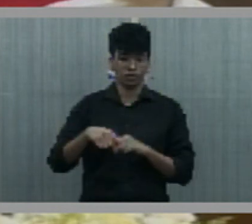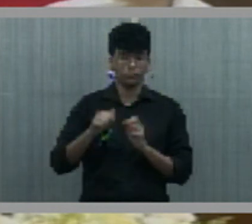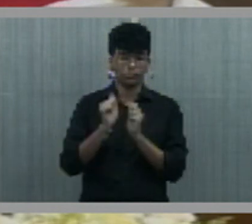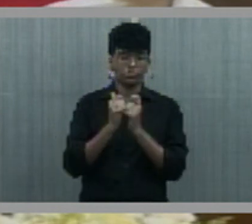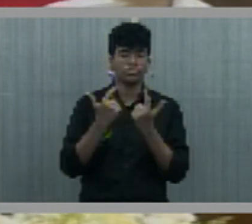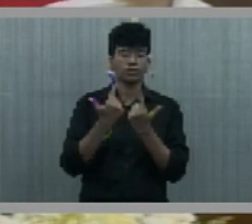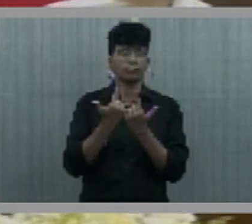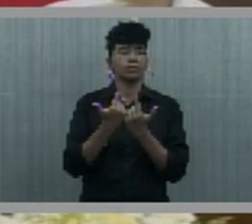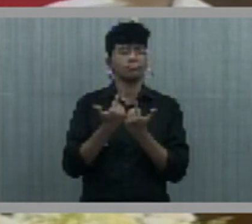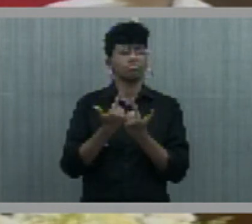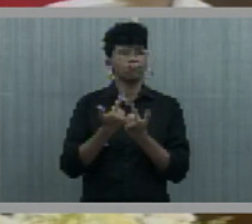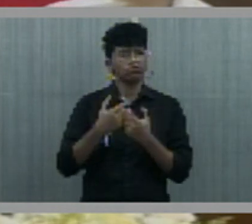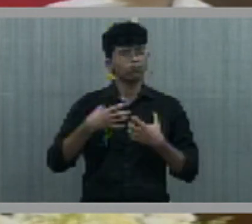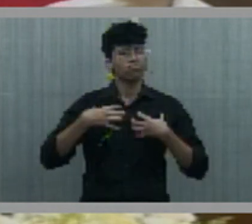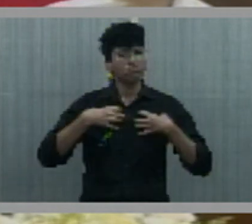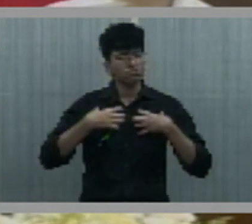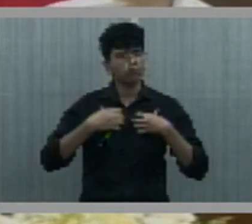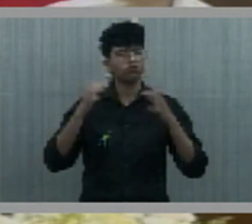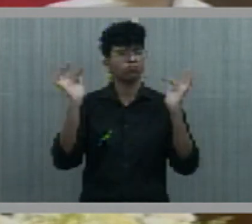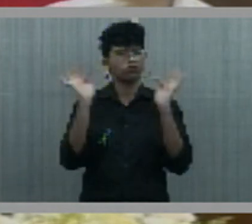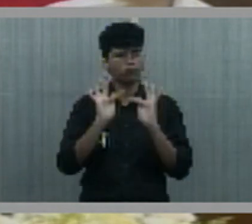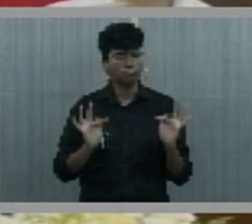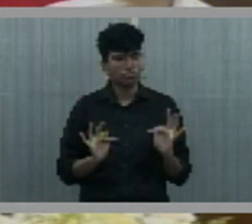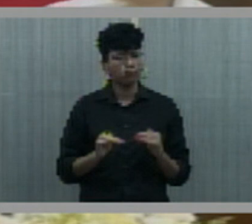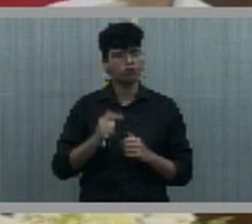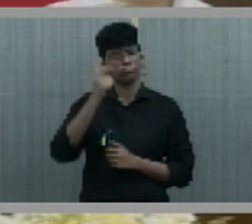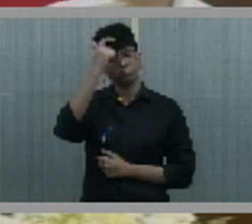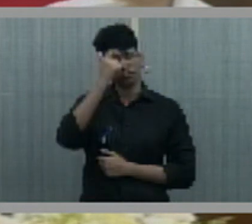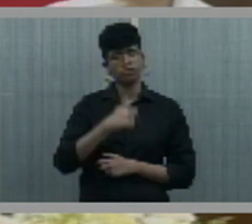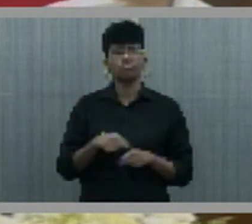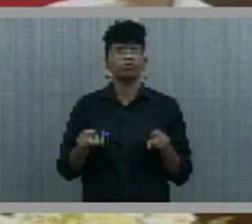nosso Estado se alegra, meu coração se alegra.